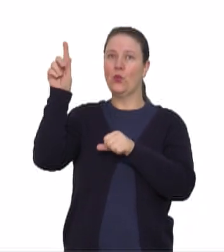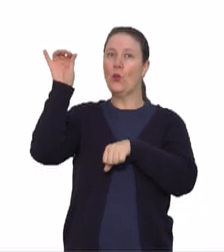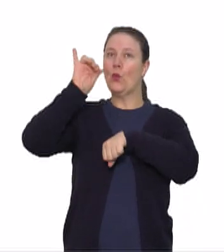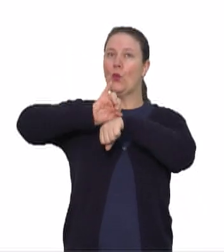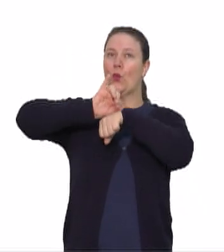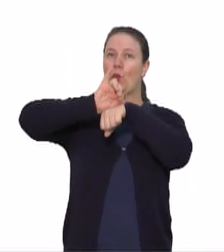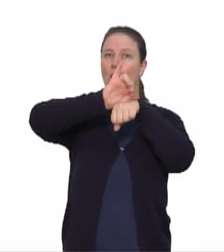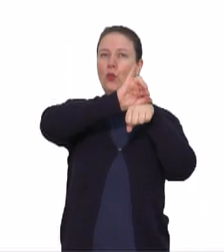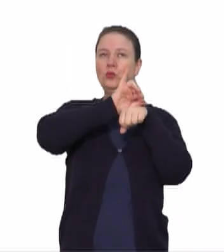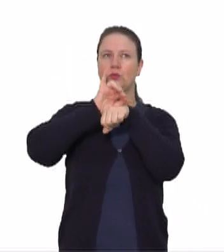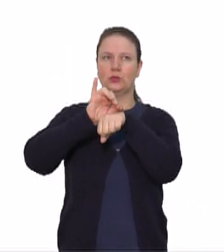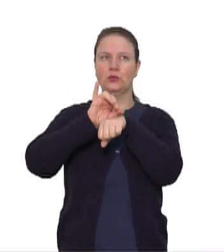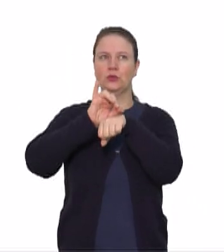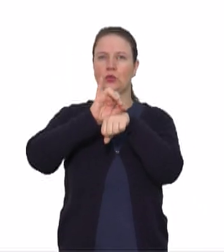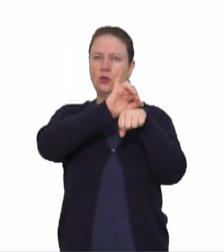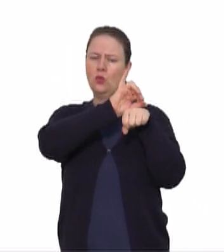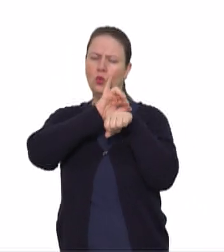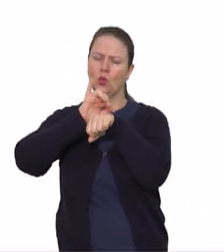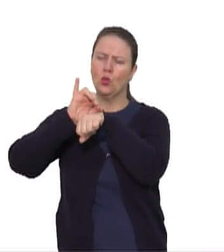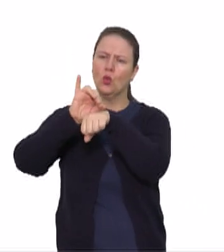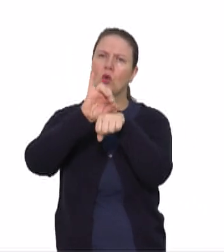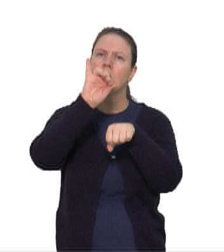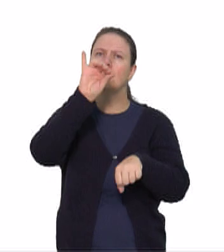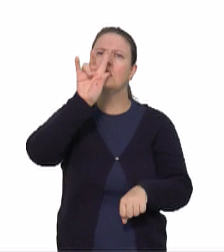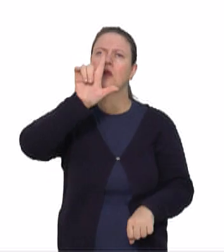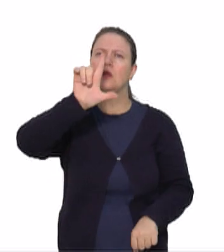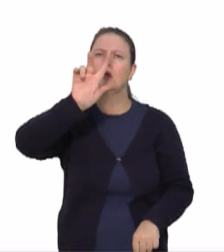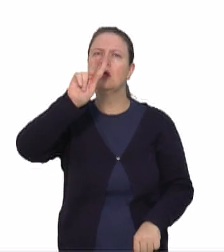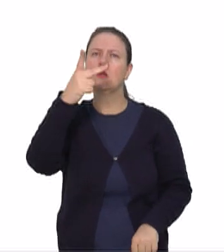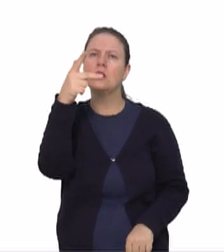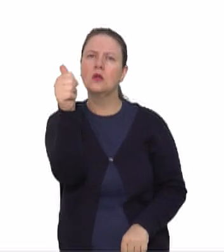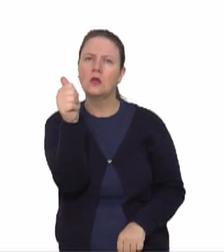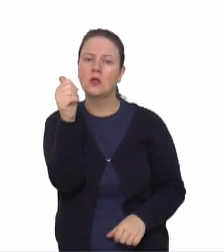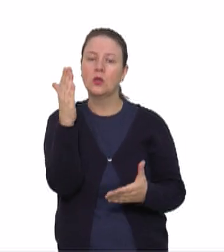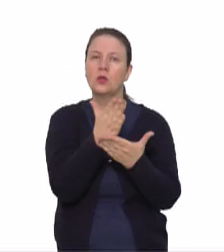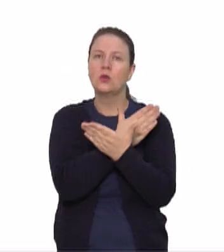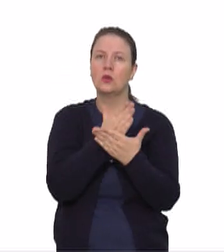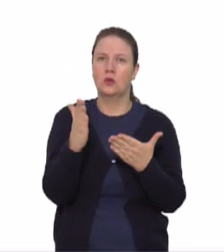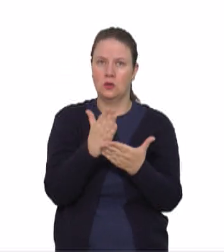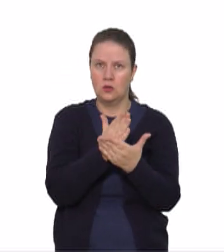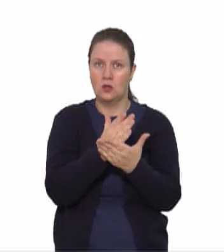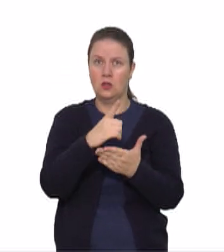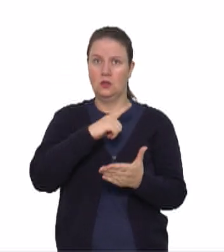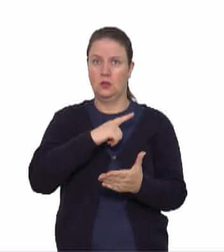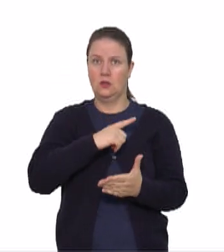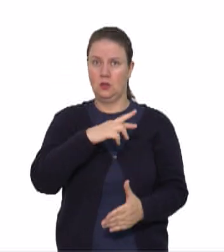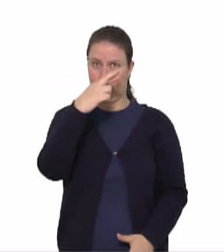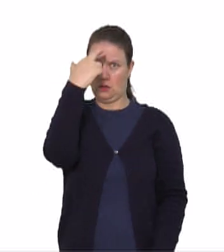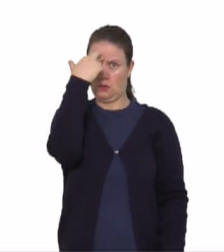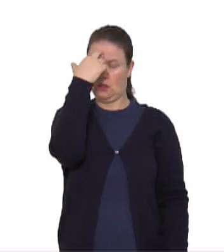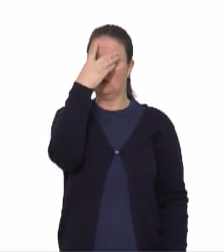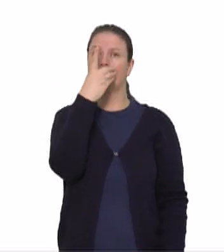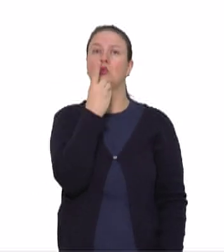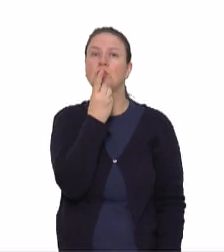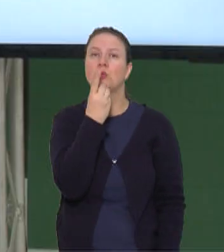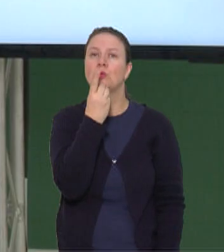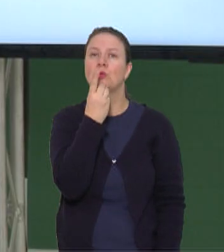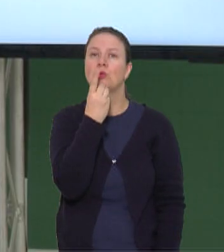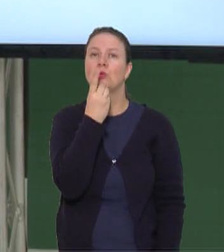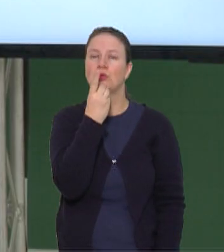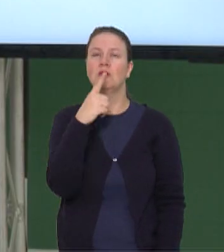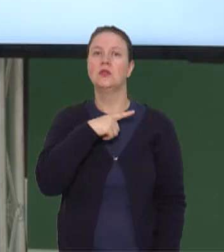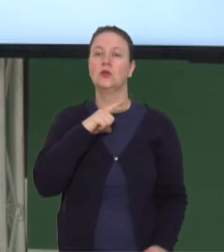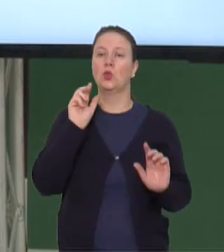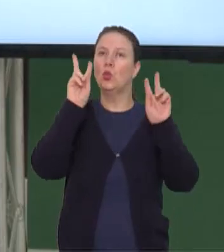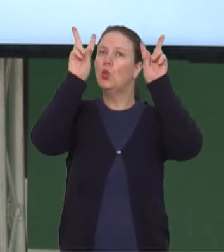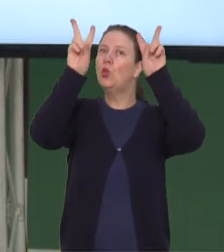Haiti. Bem pequenininha a ilha e ainda ela é dividida, né, entre Haiti e República Dominicana. Então, aqui é o